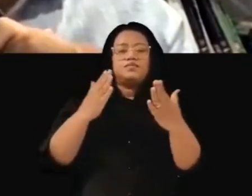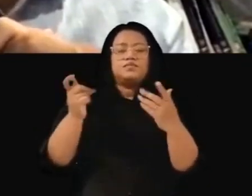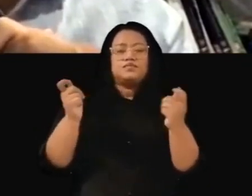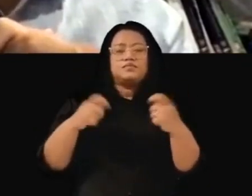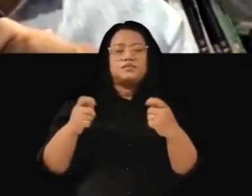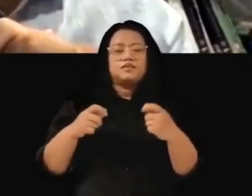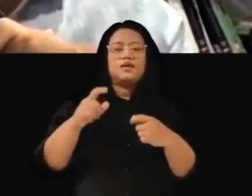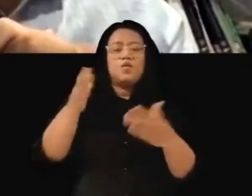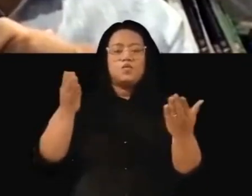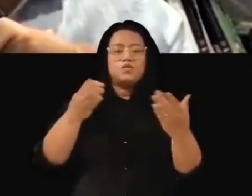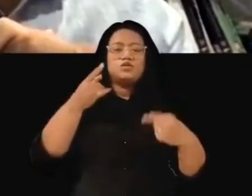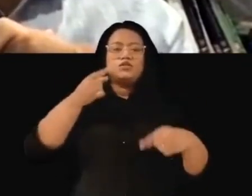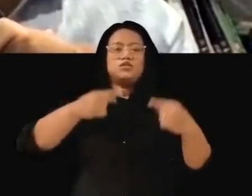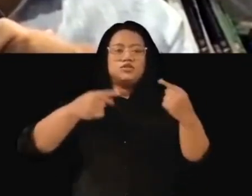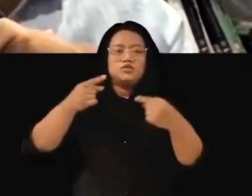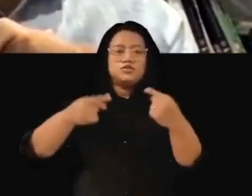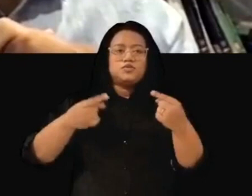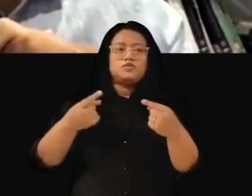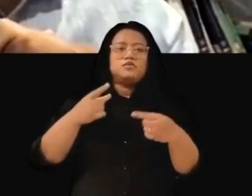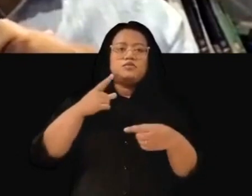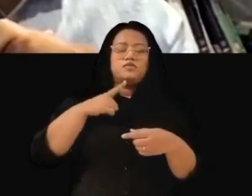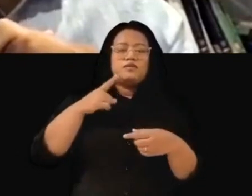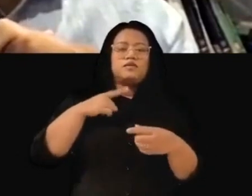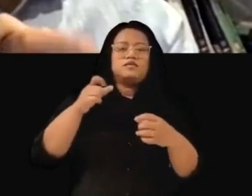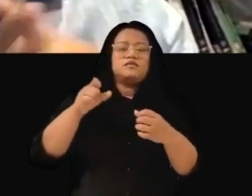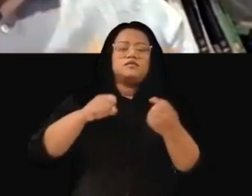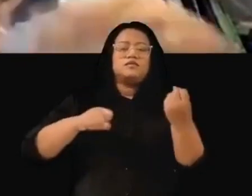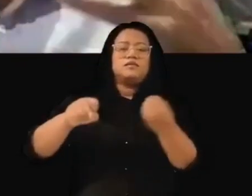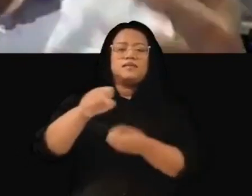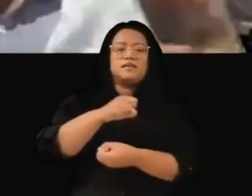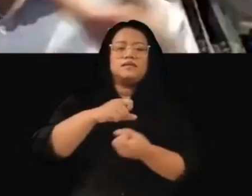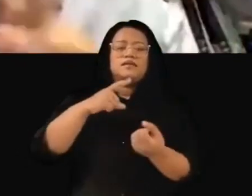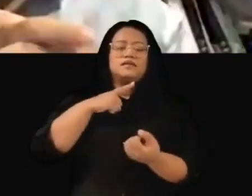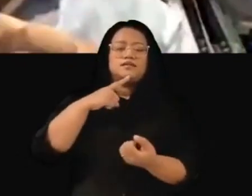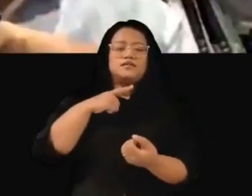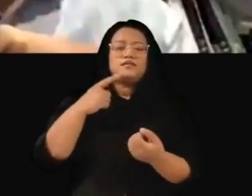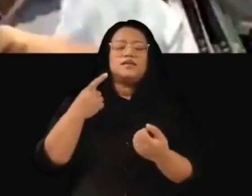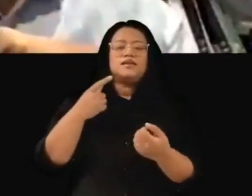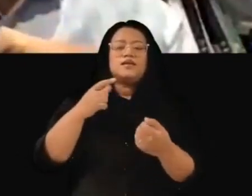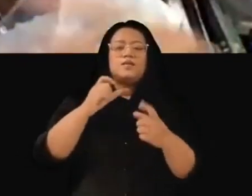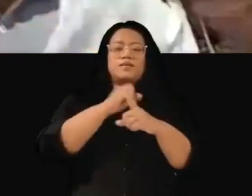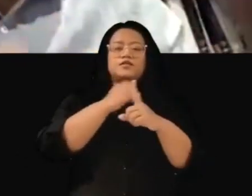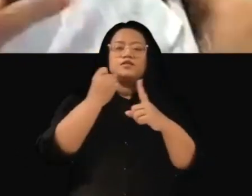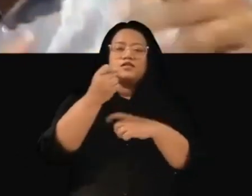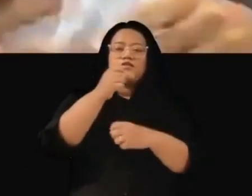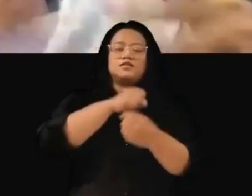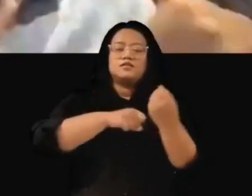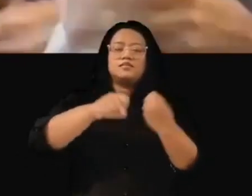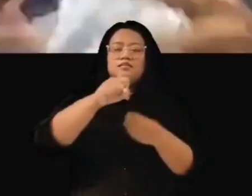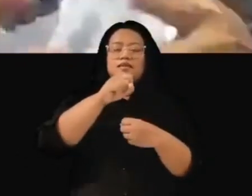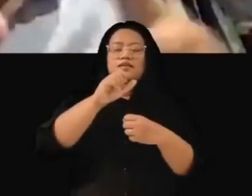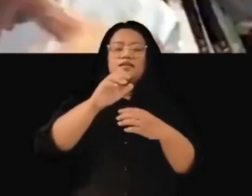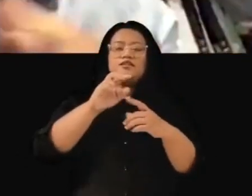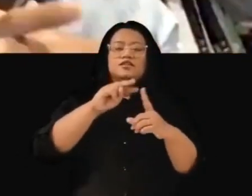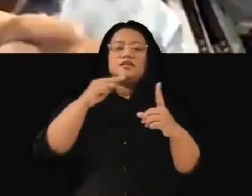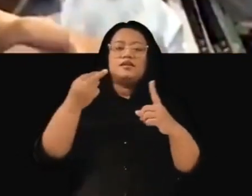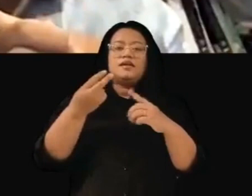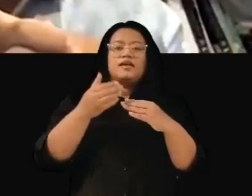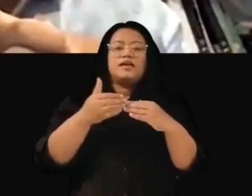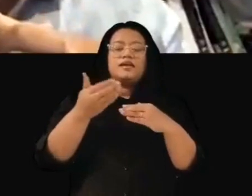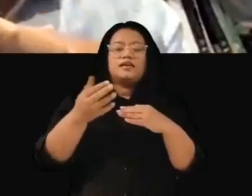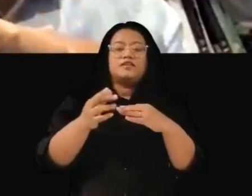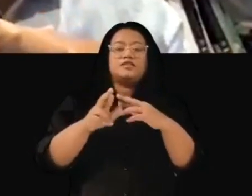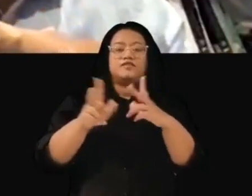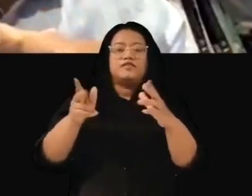discussão bastante rica e acumulada sobre a sustentabilidade. A ideia de uma sociedade sustentável está indo muito além da apenas produção,